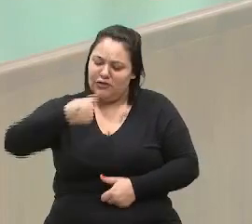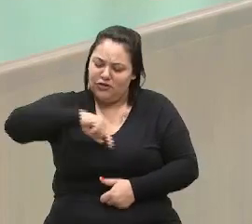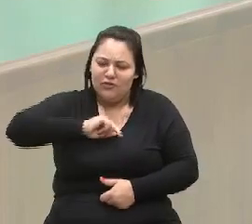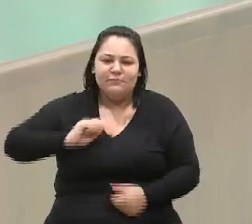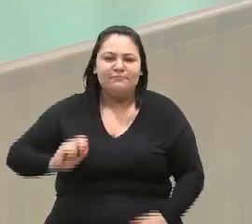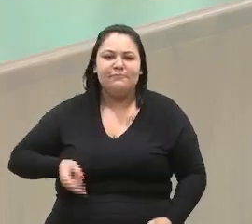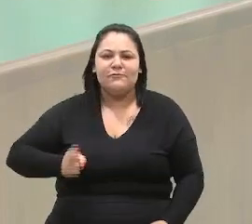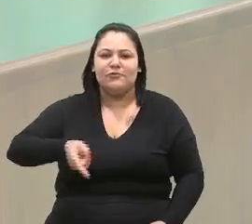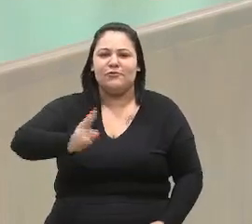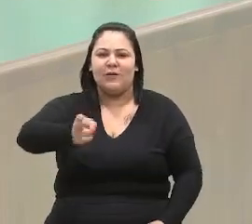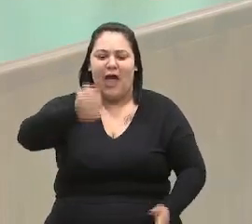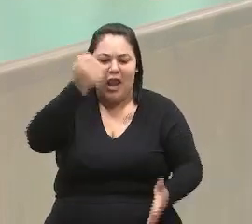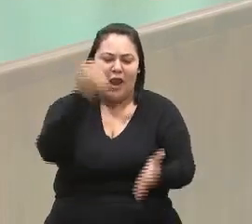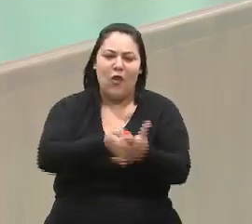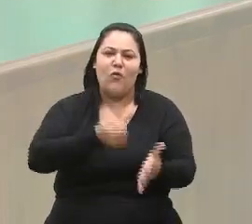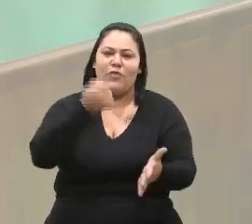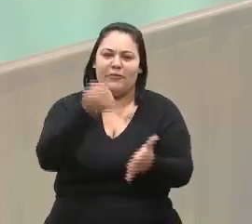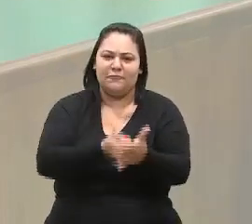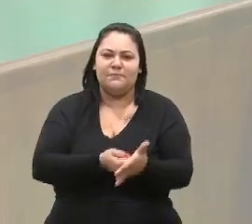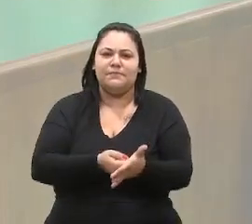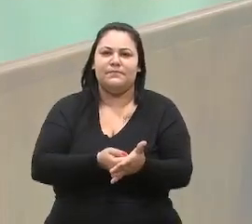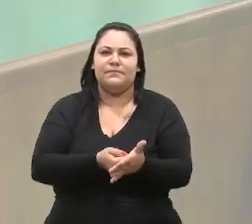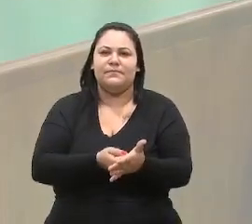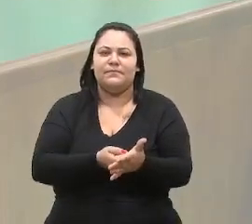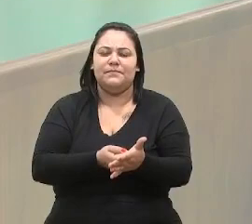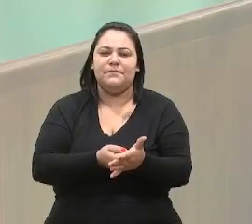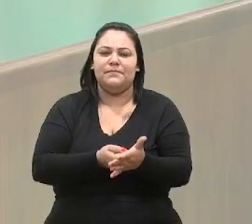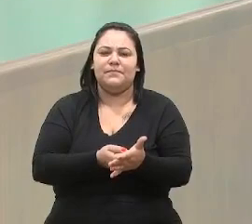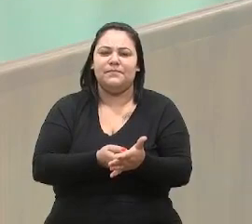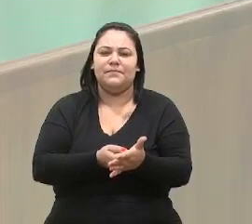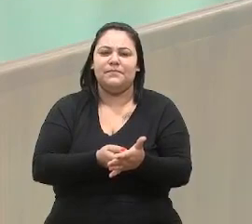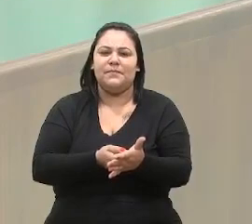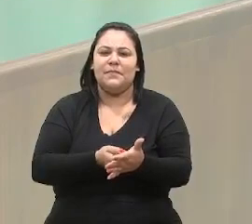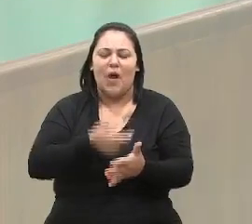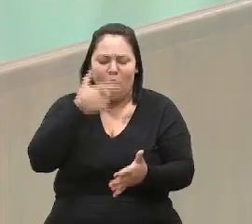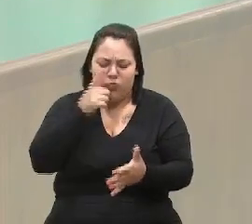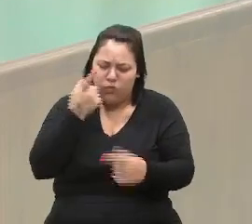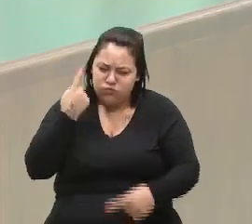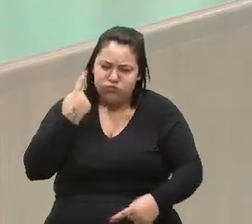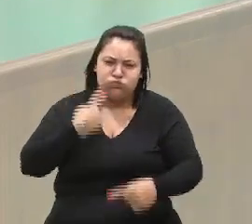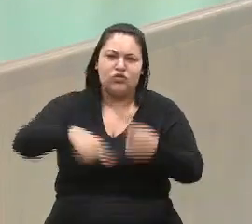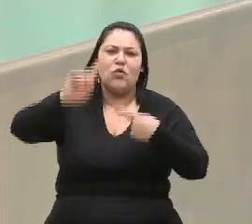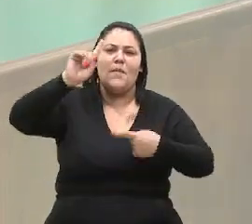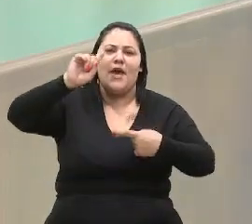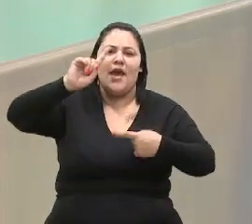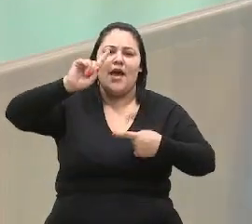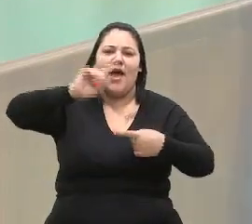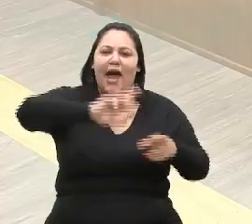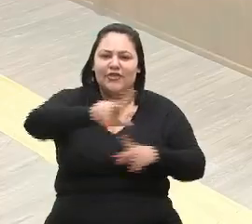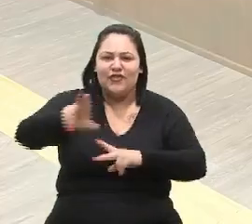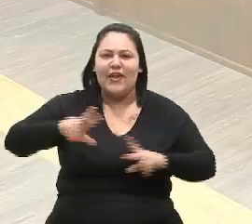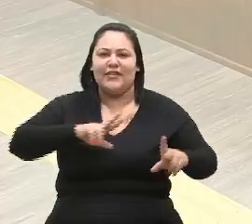seguiremos lutando para superar muitas diferenças que ainda temos. Obrigado.